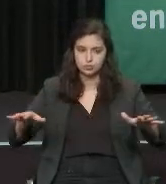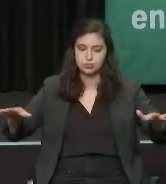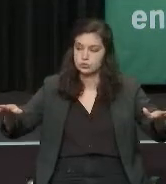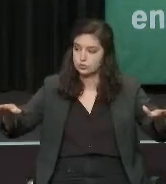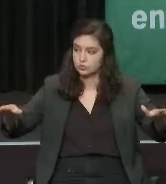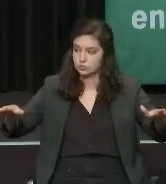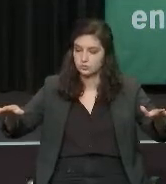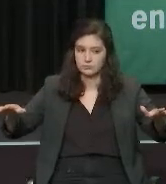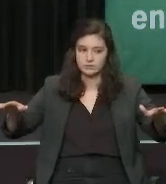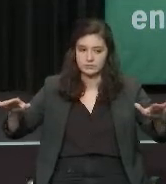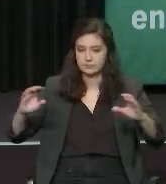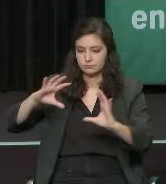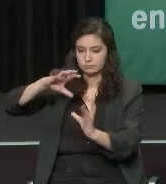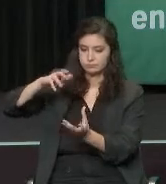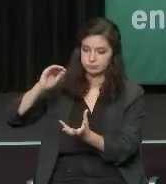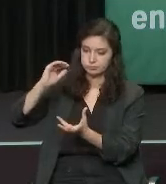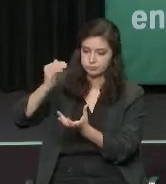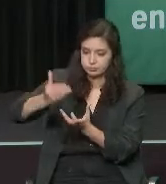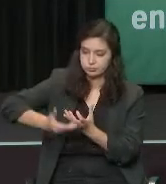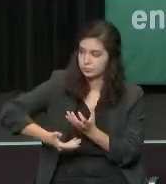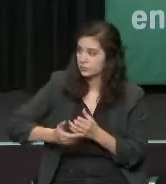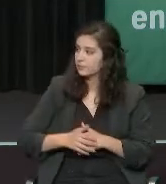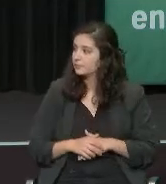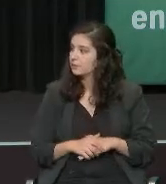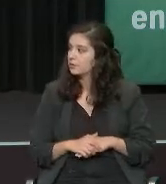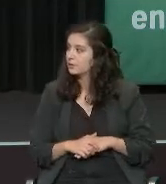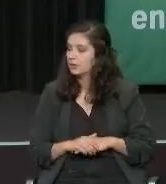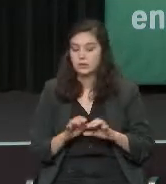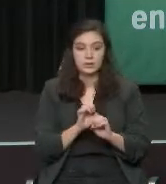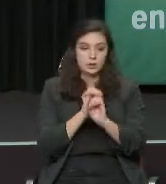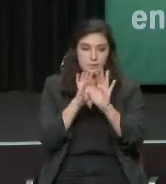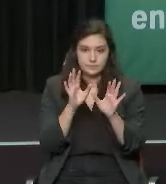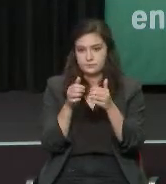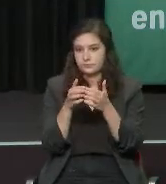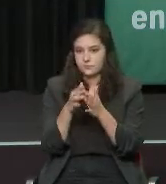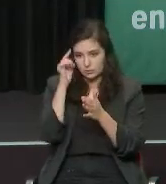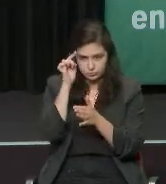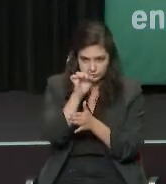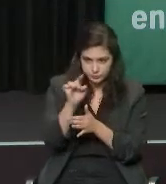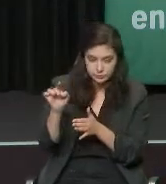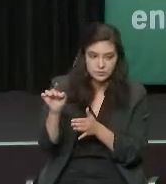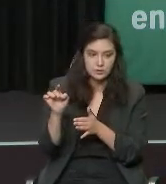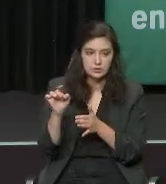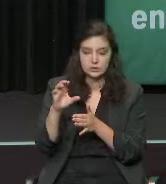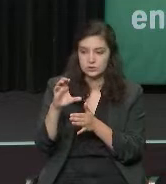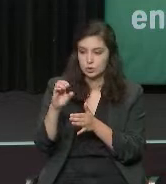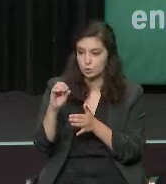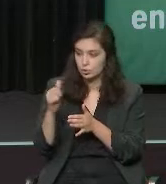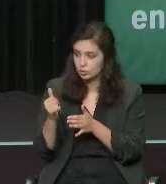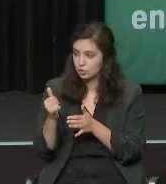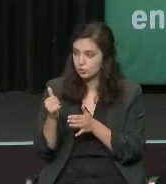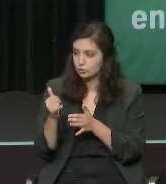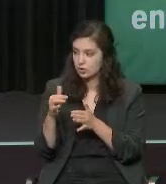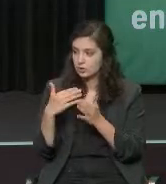é calculado através de métodos específicos. Claro que todos nós sabemos que